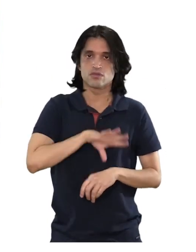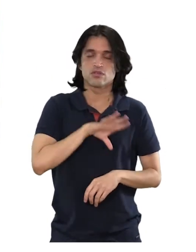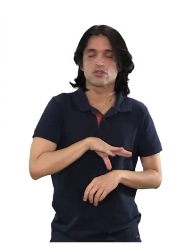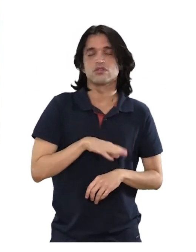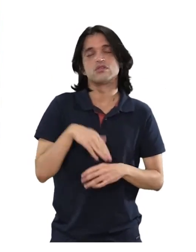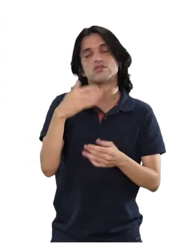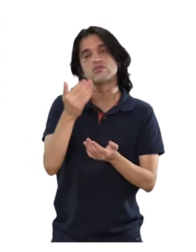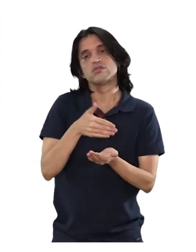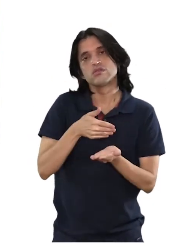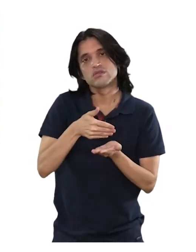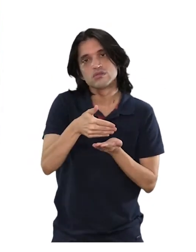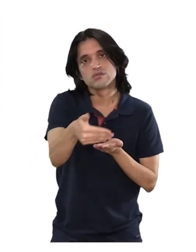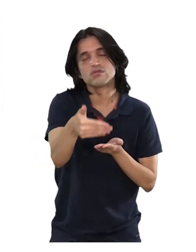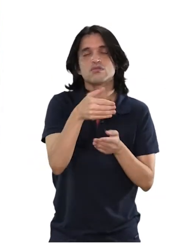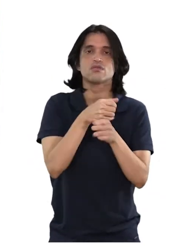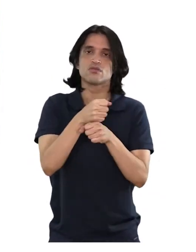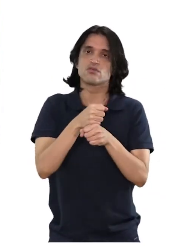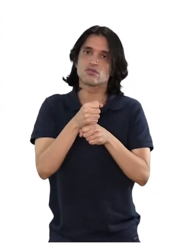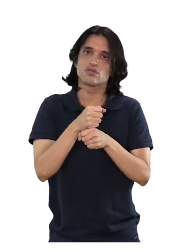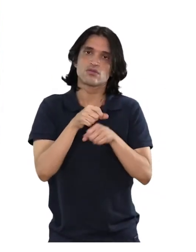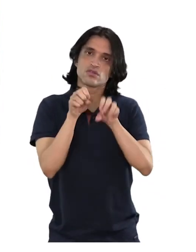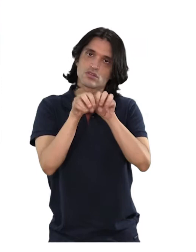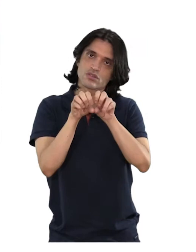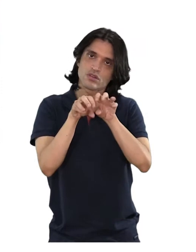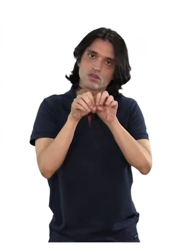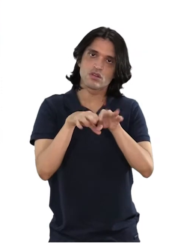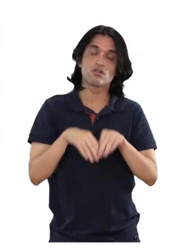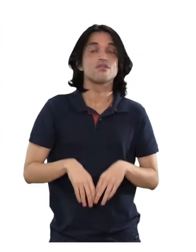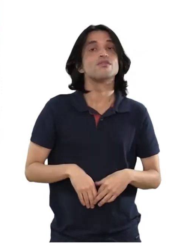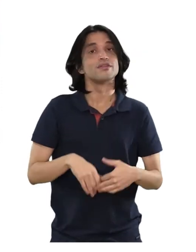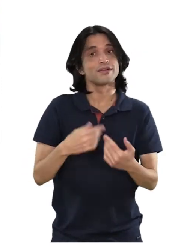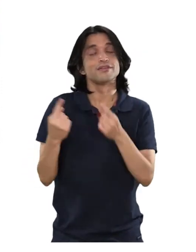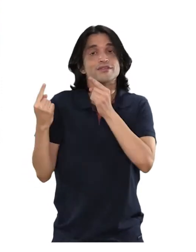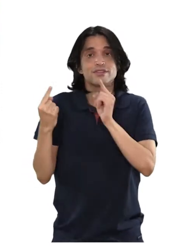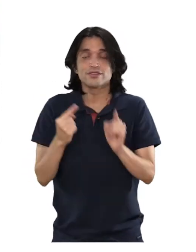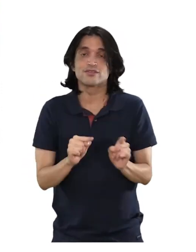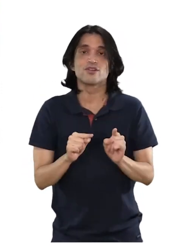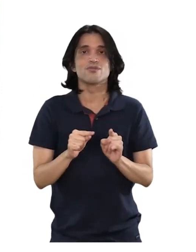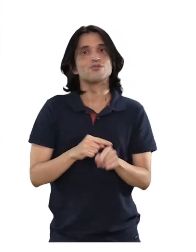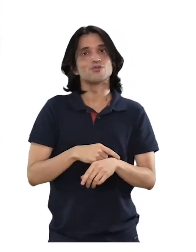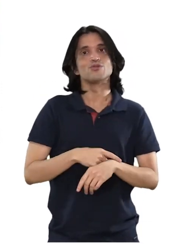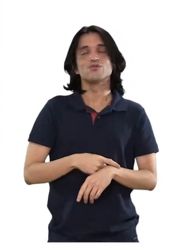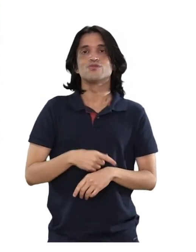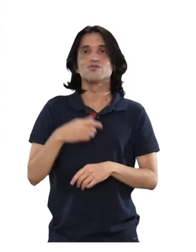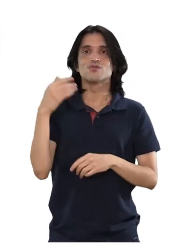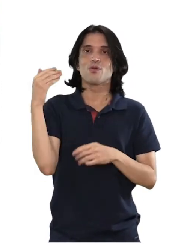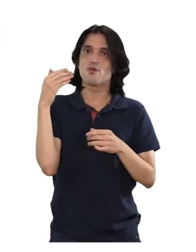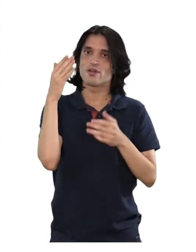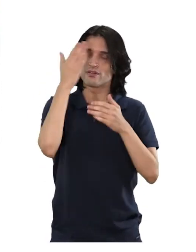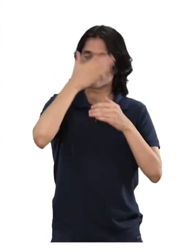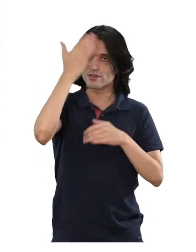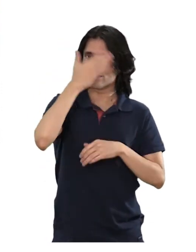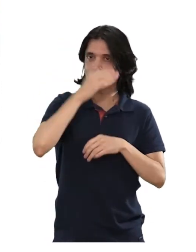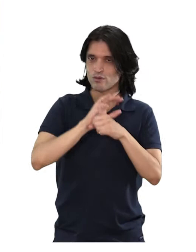ano letivo e mais um ano começamos enfrentando esse inimigo invisível, mas temos que crer que conseguiremos juntos vencer mais